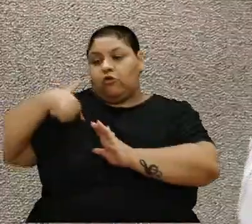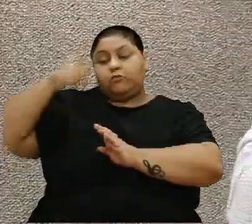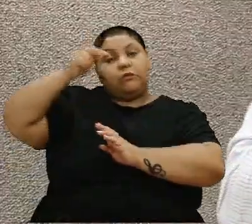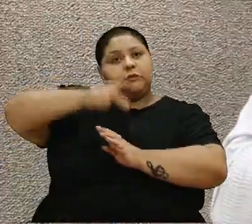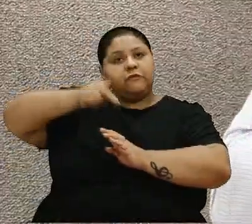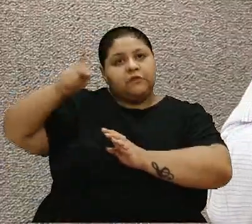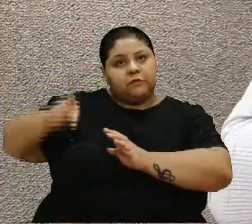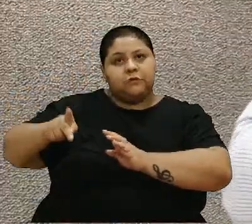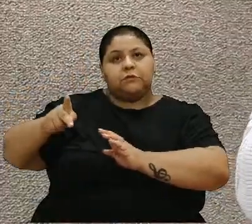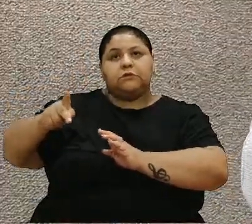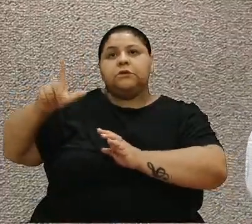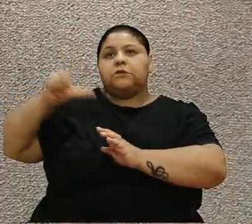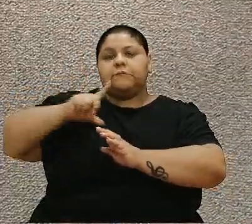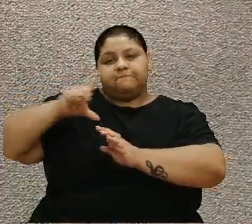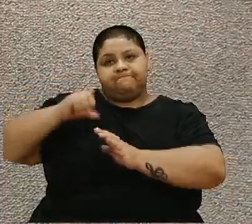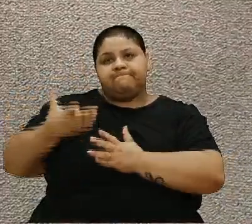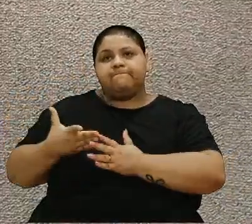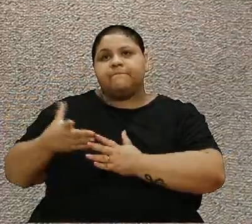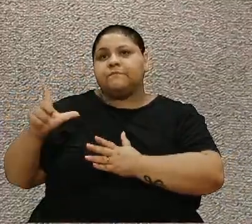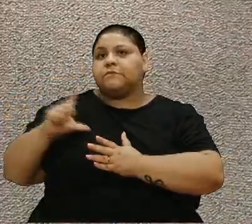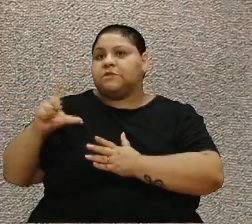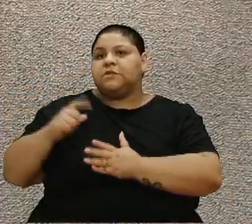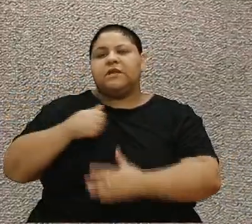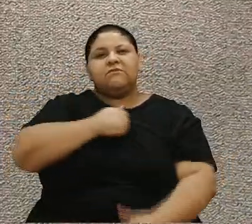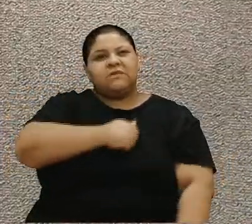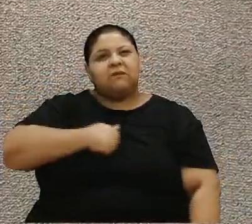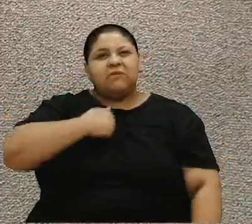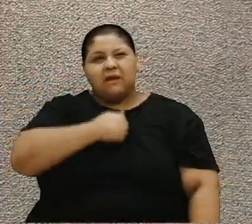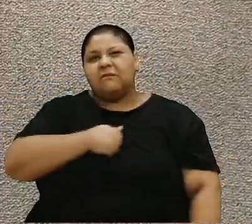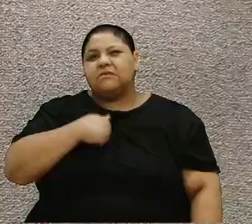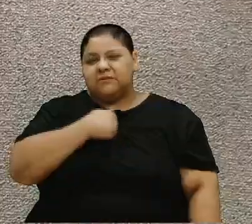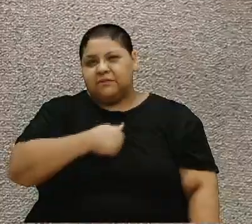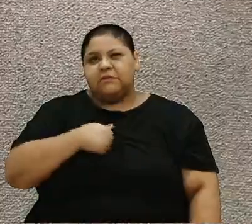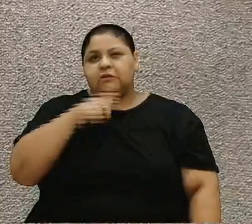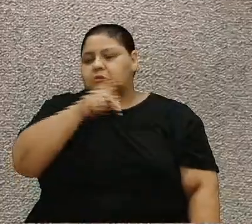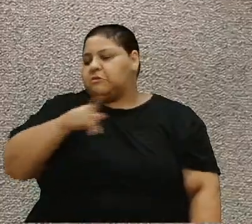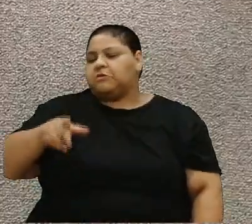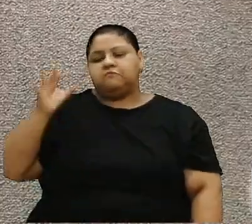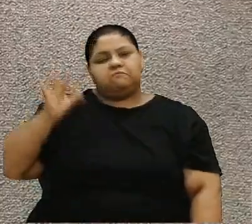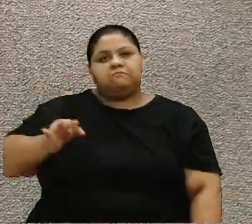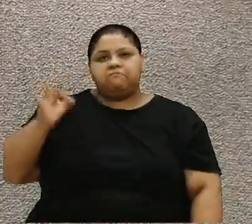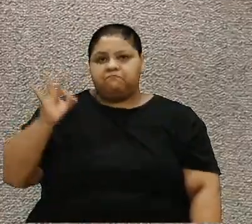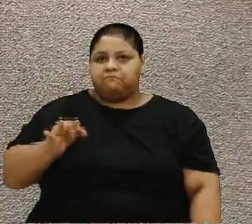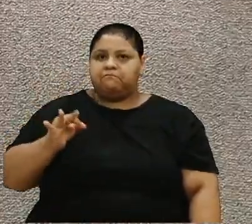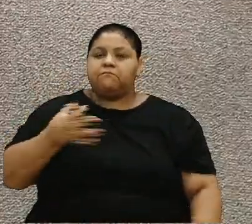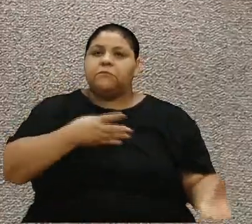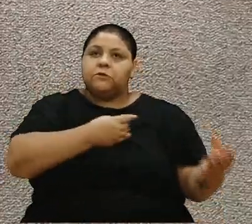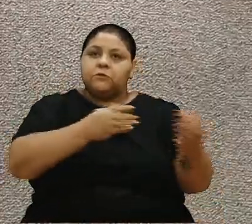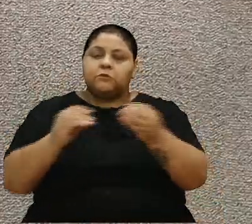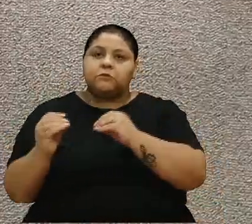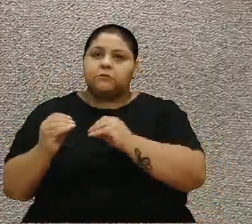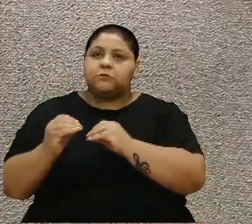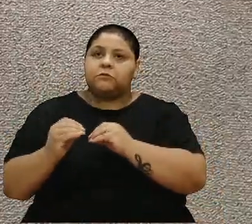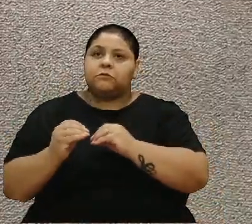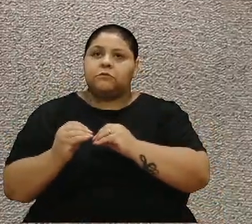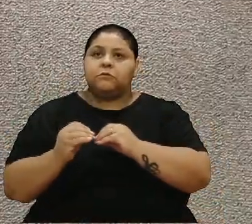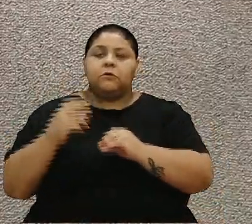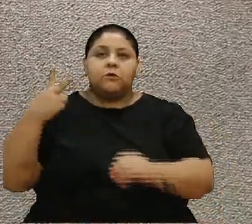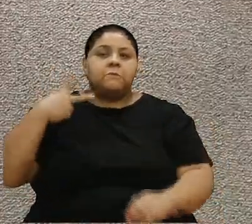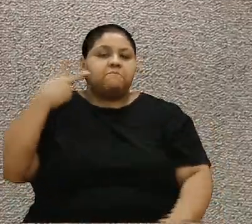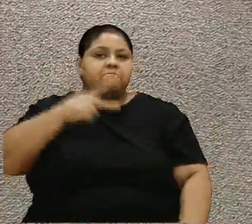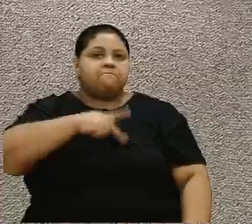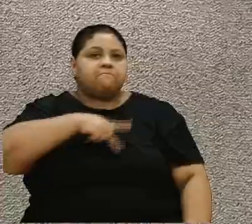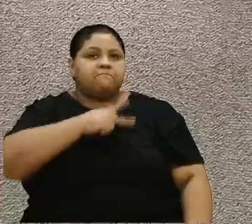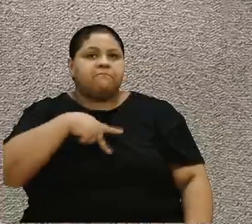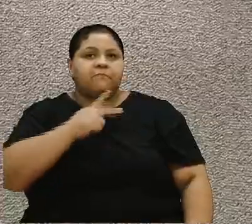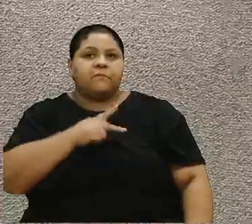professores que eu tive, que eu tenho muita saudade, professores maravilhosos, que muitas vezes mandava, vereador Pedro, a